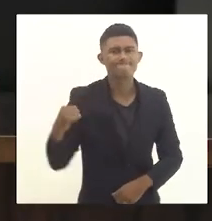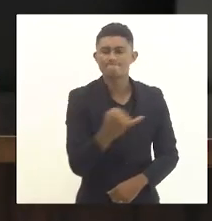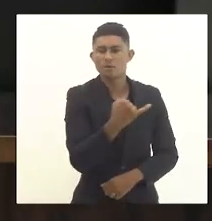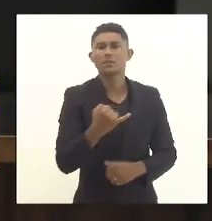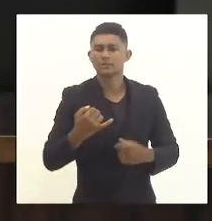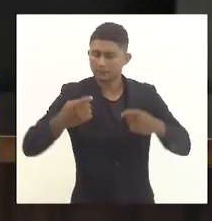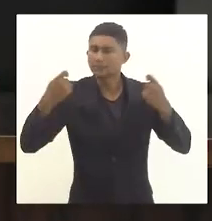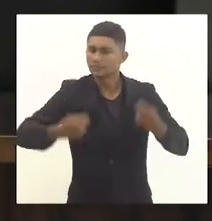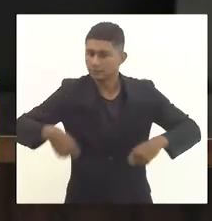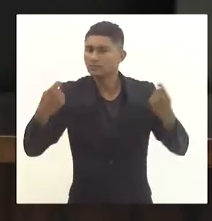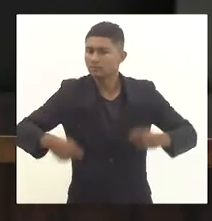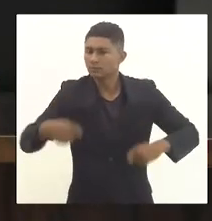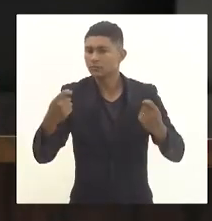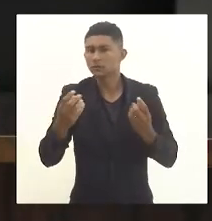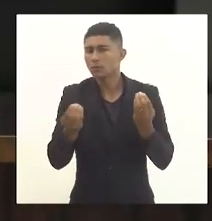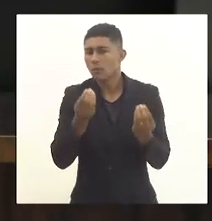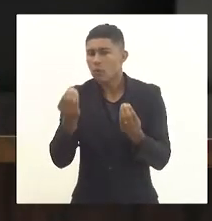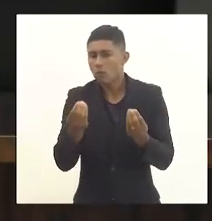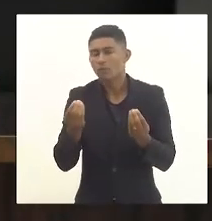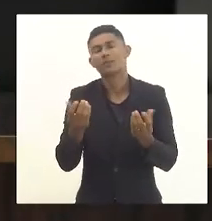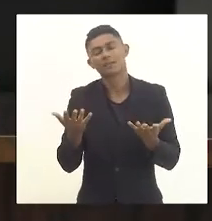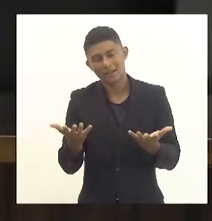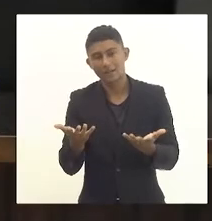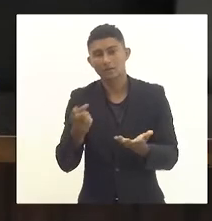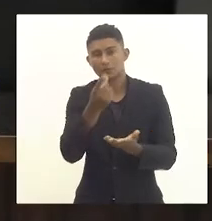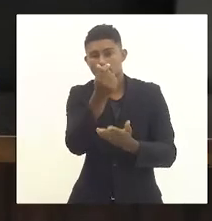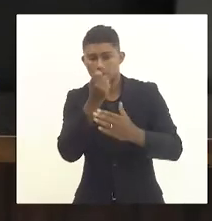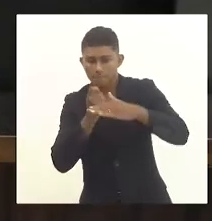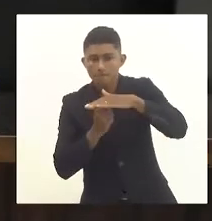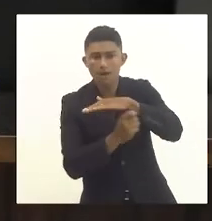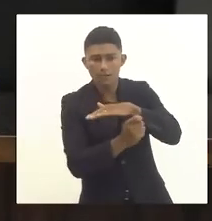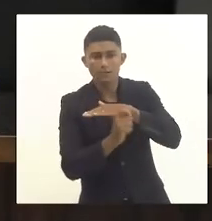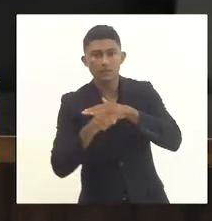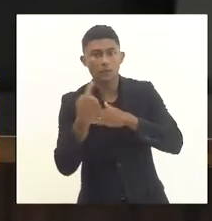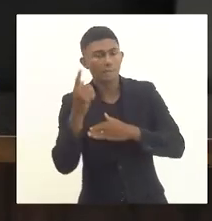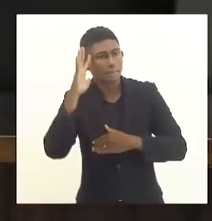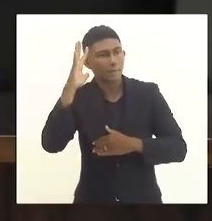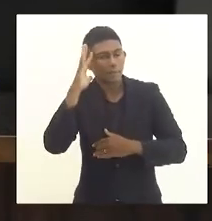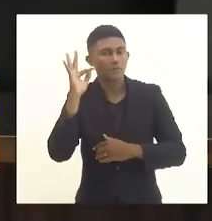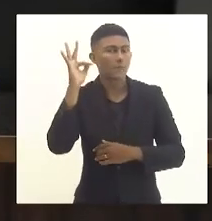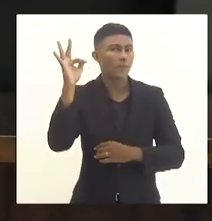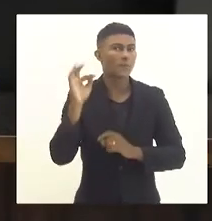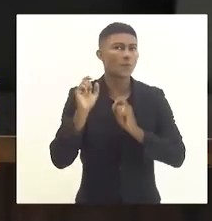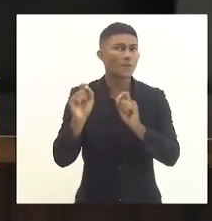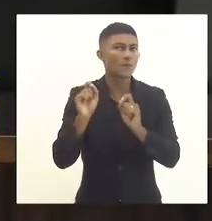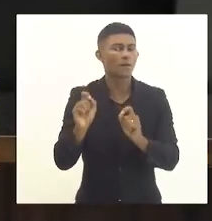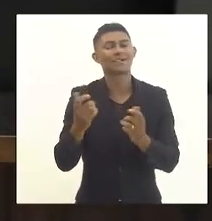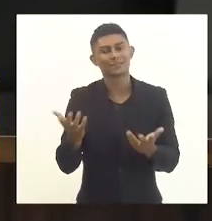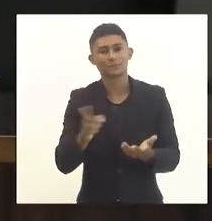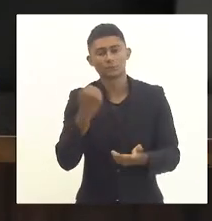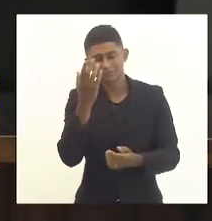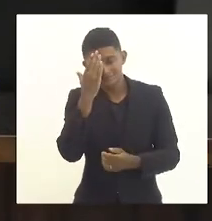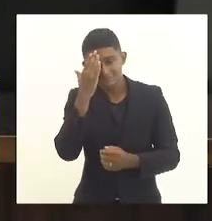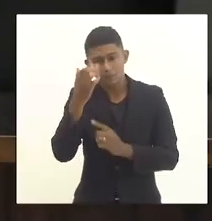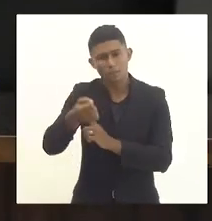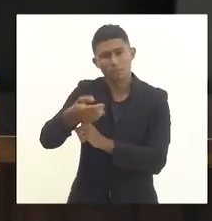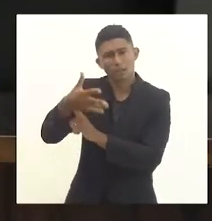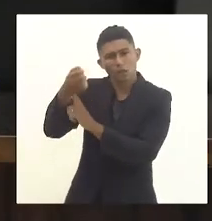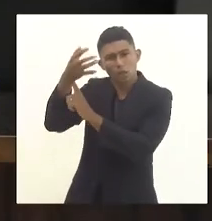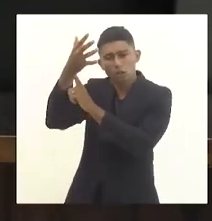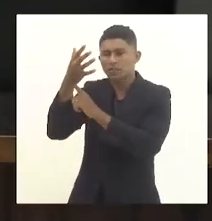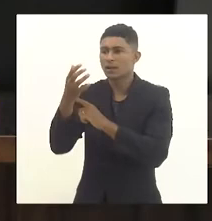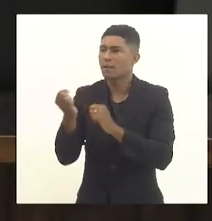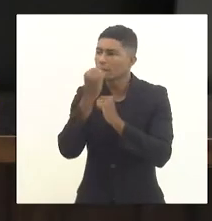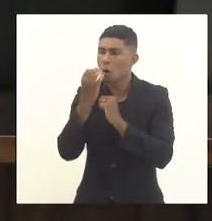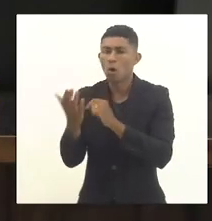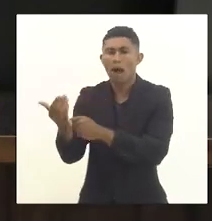forma plena esse momento, é necessário investir no futuro que queremos. Sabemos que a tecnologia é a nossa aliada nesse processo,